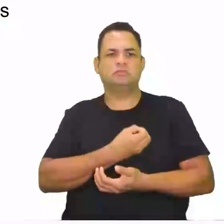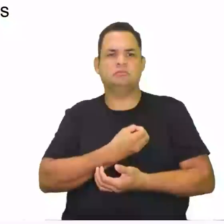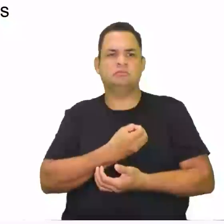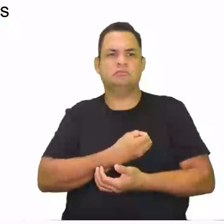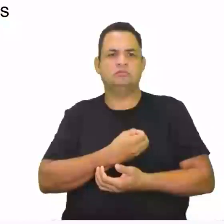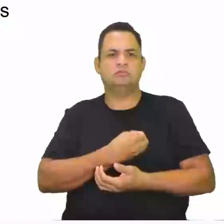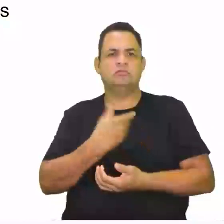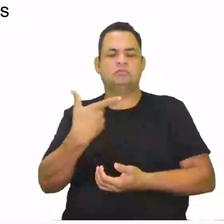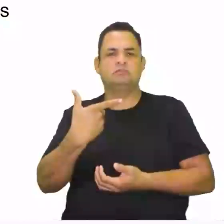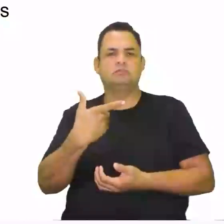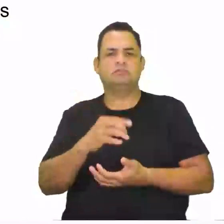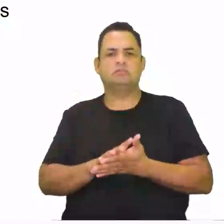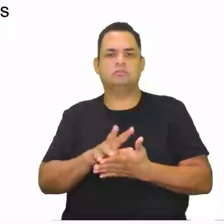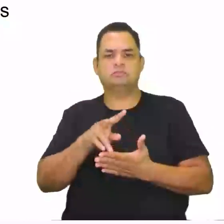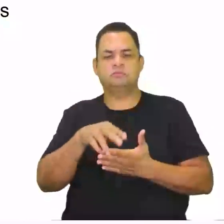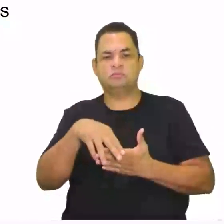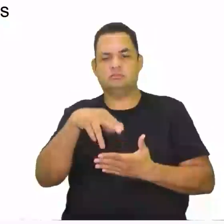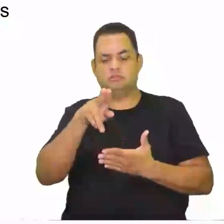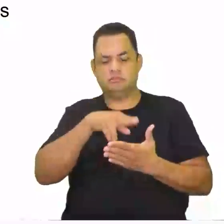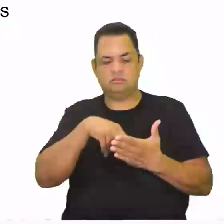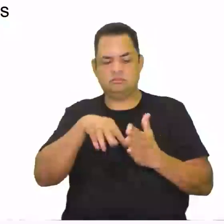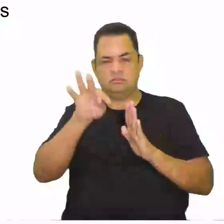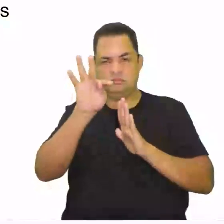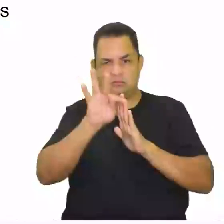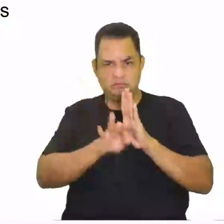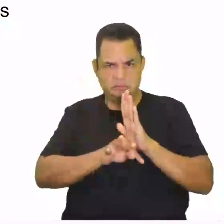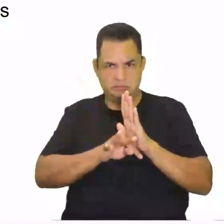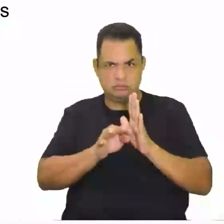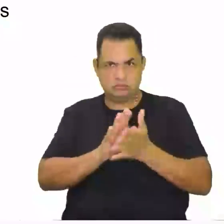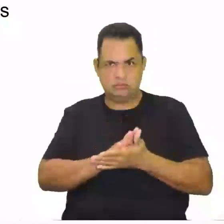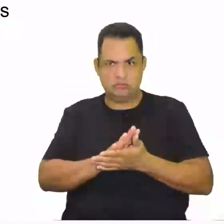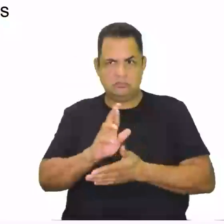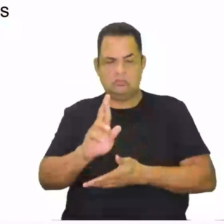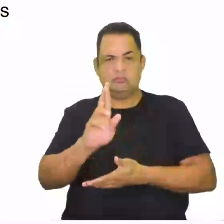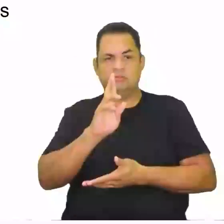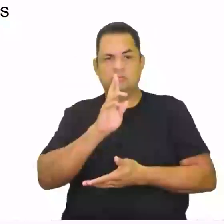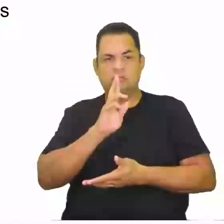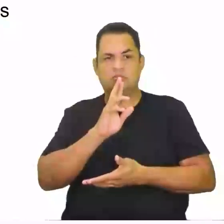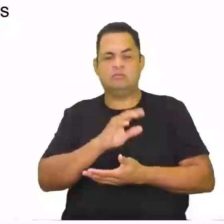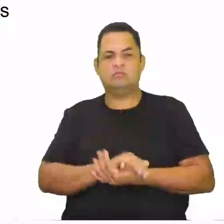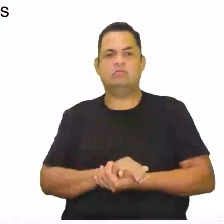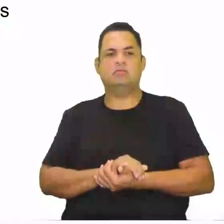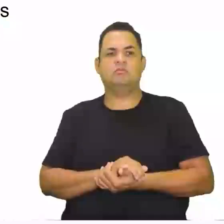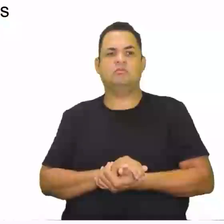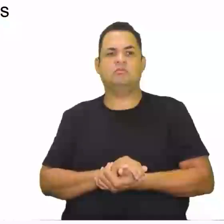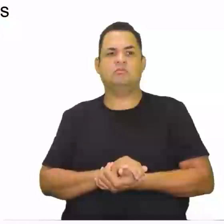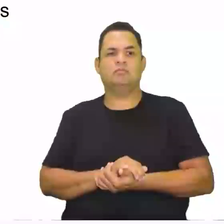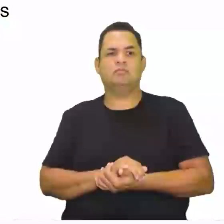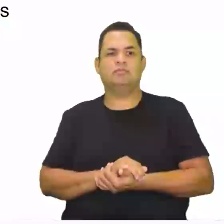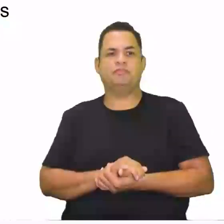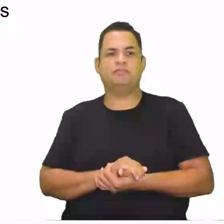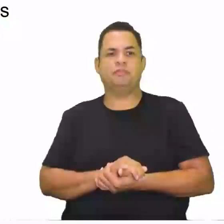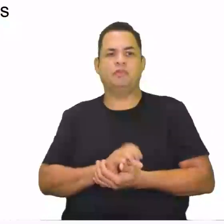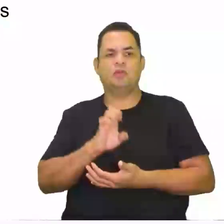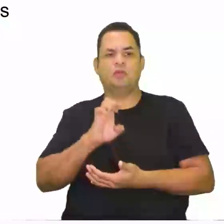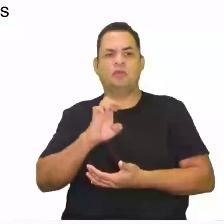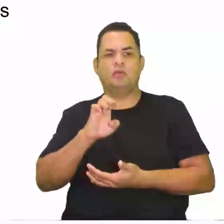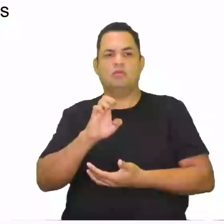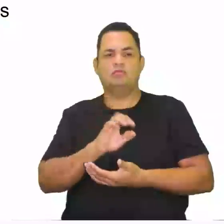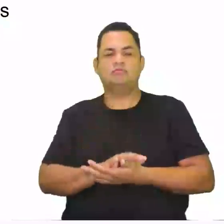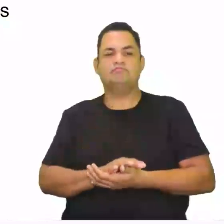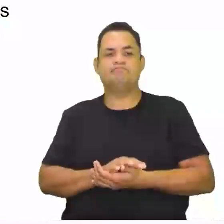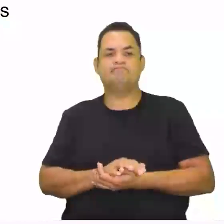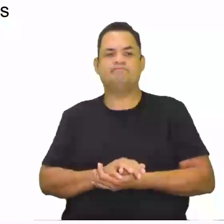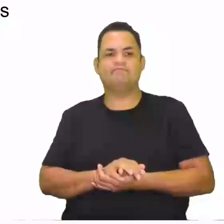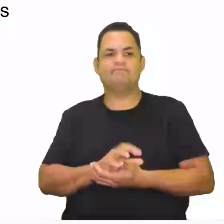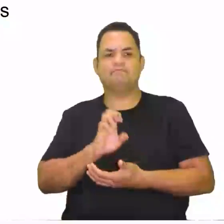Questão número 2. Leia o texto e, a seguir, responda às perguntas. O texto